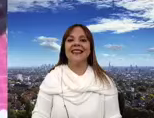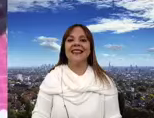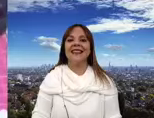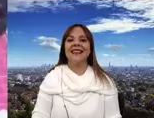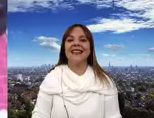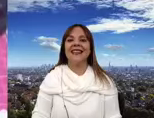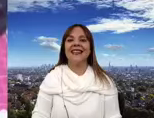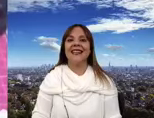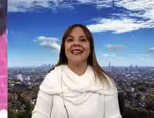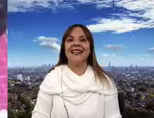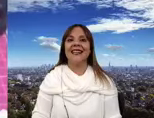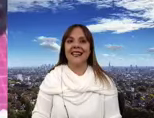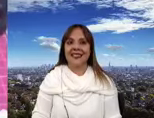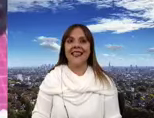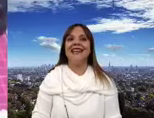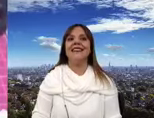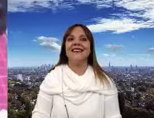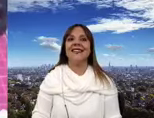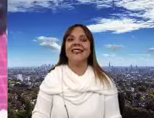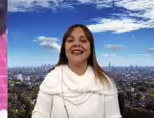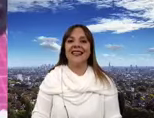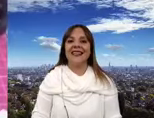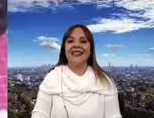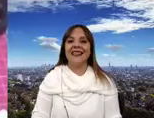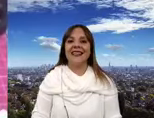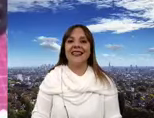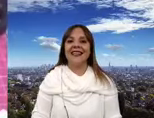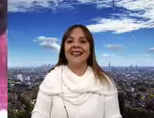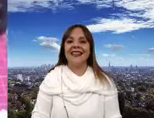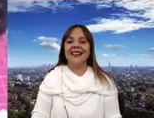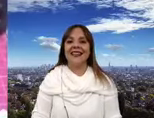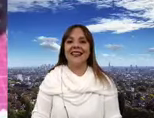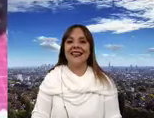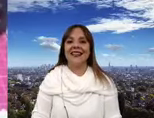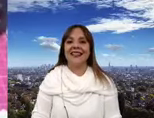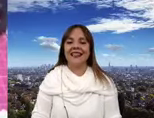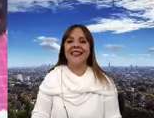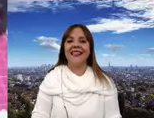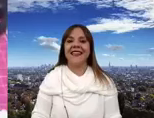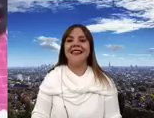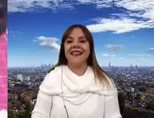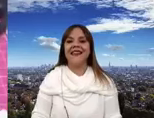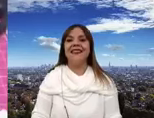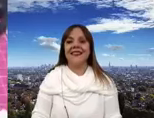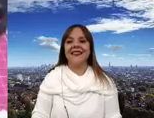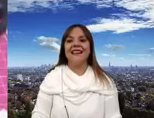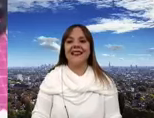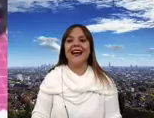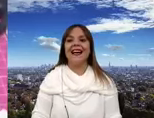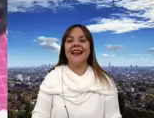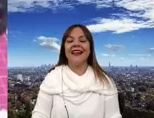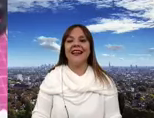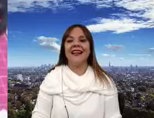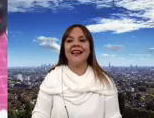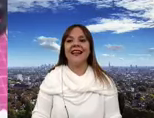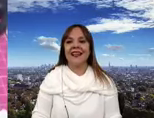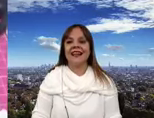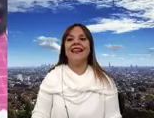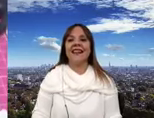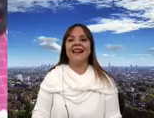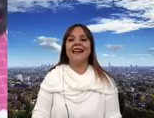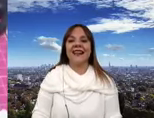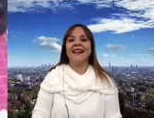da cabeça, Certo. risca numa folha de sulfite e Ah. corta. Mesma Tá. coisa do focinho. Dobra no meio.